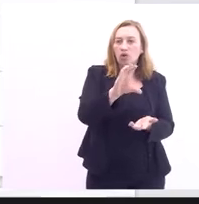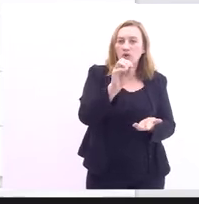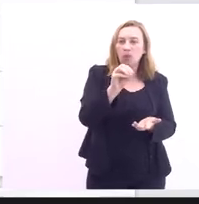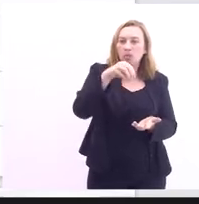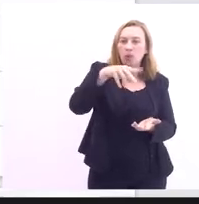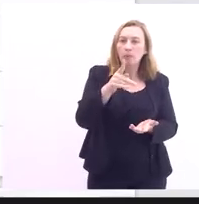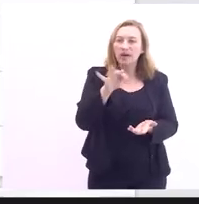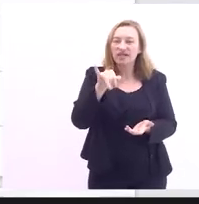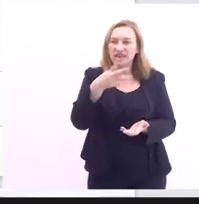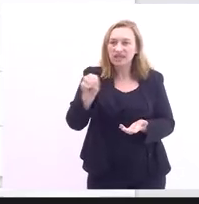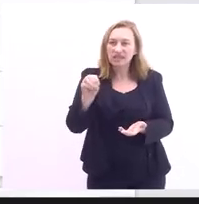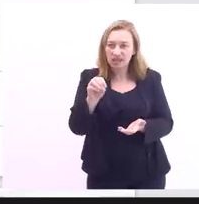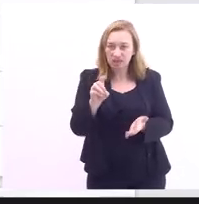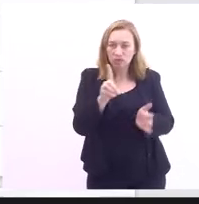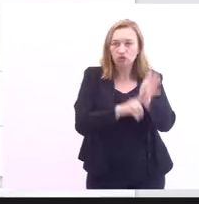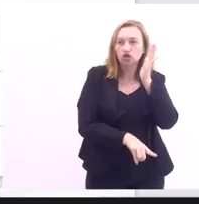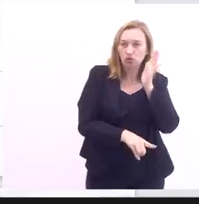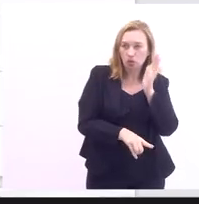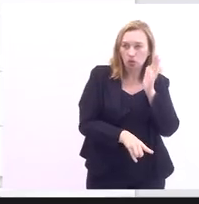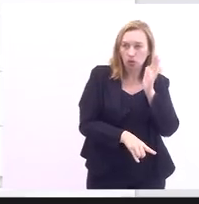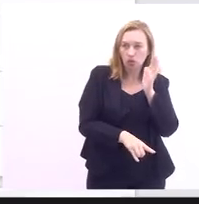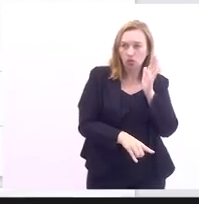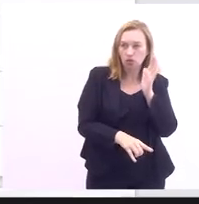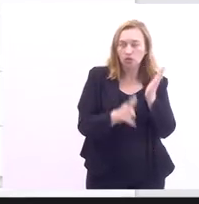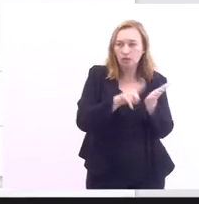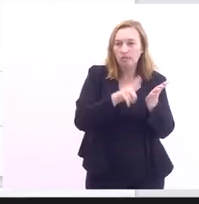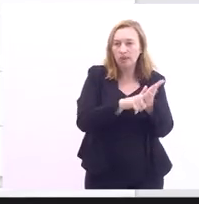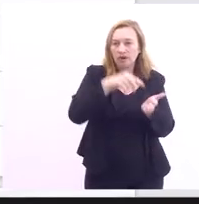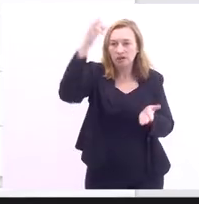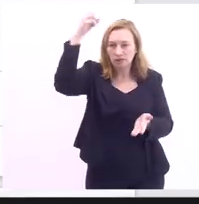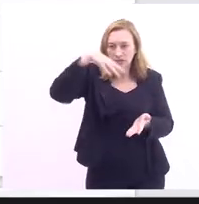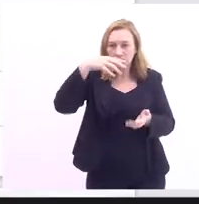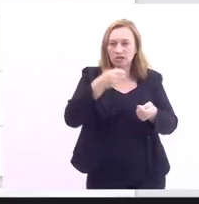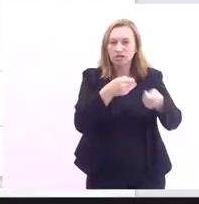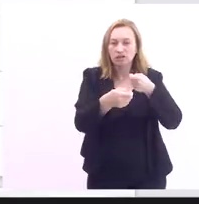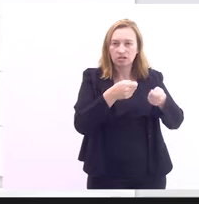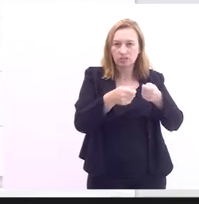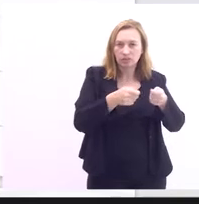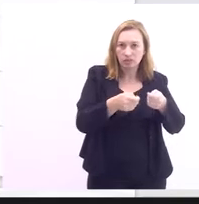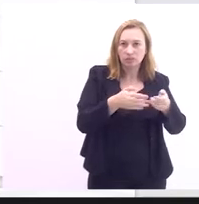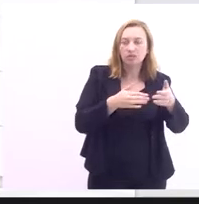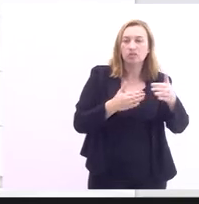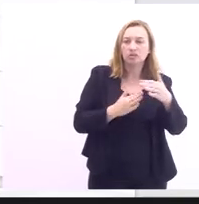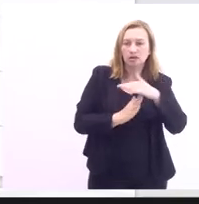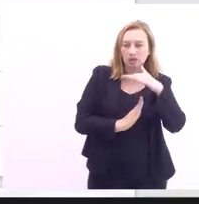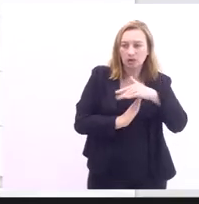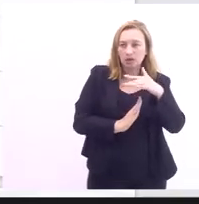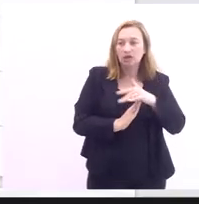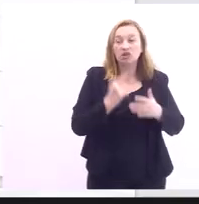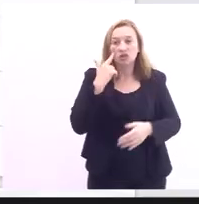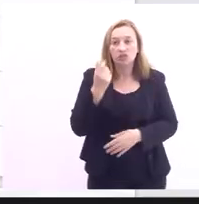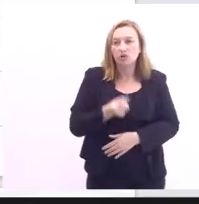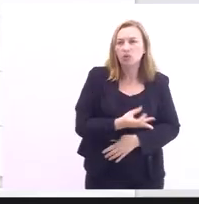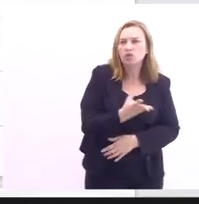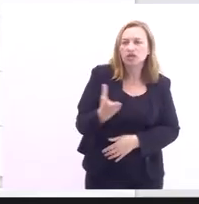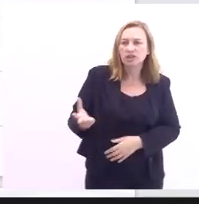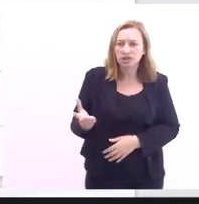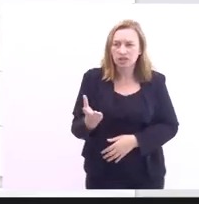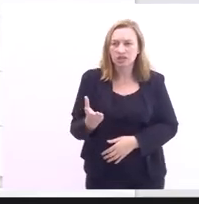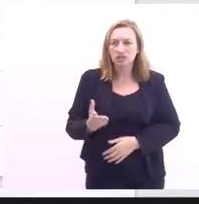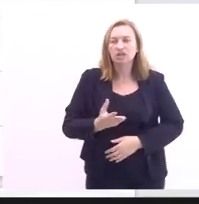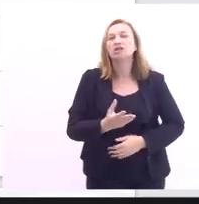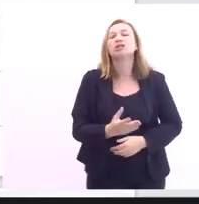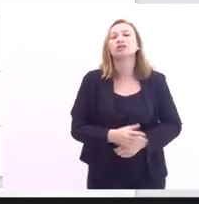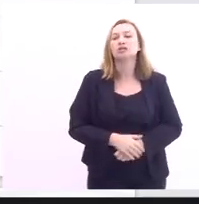fatura de energia por essa transgressão do limite regulatório. A gente percebe que o quantitativo, mesmo em quantidade